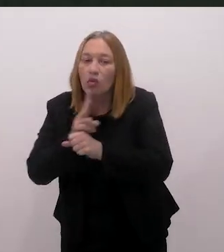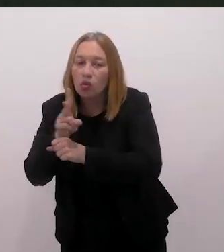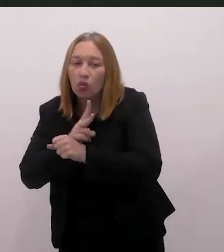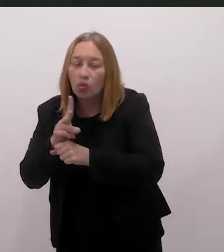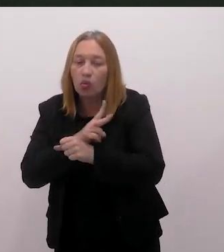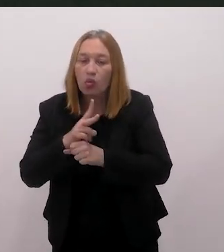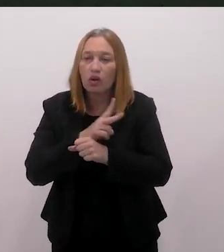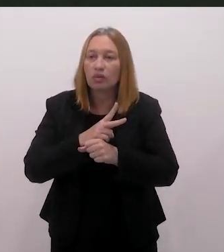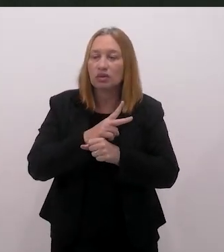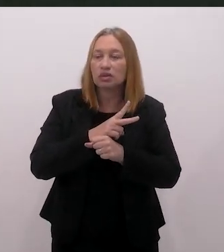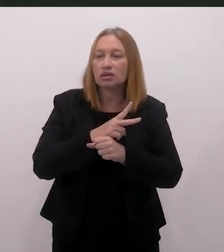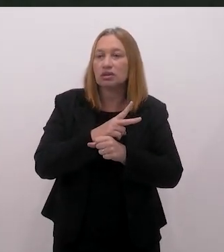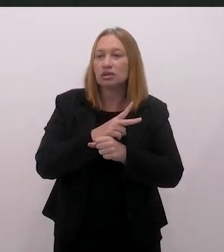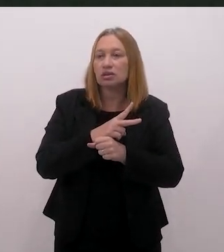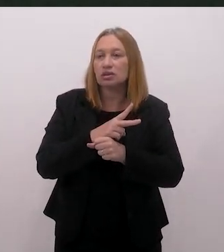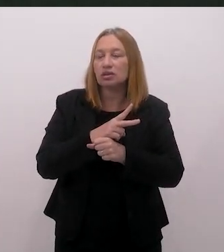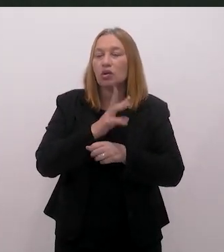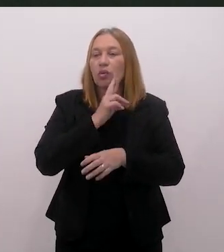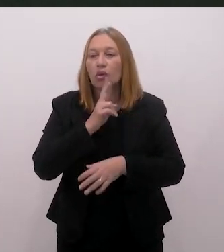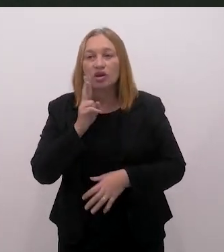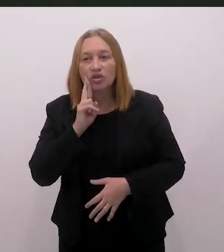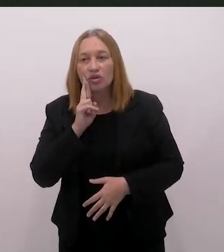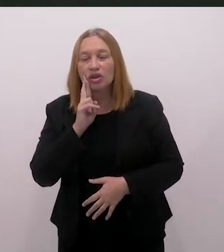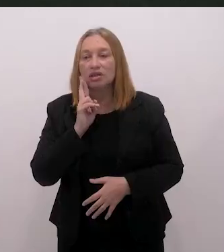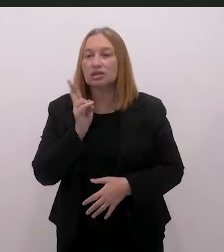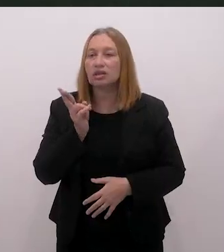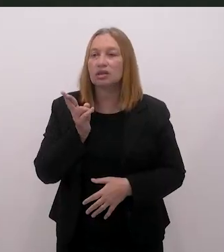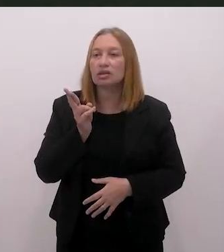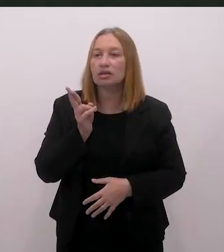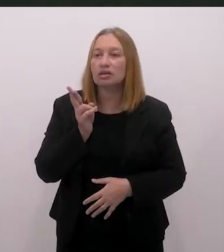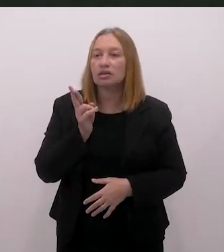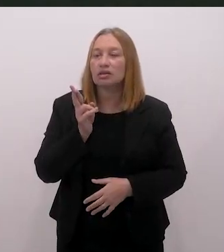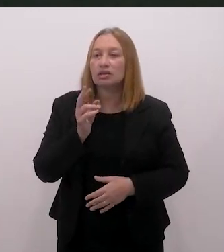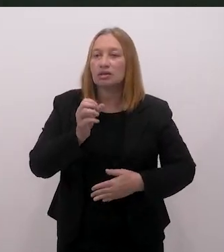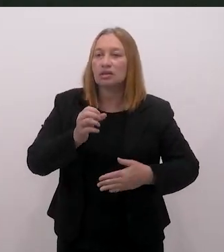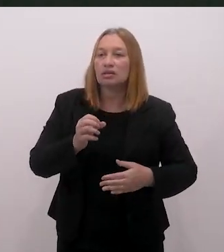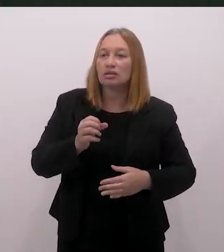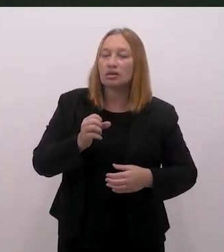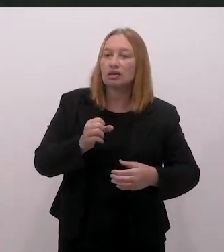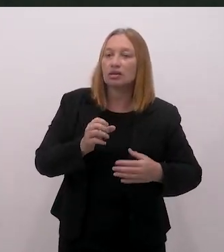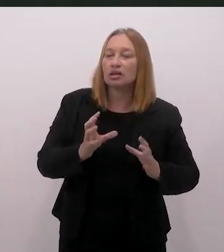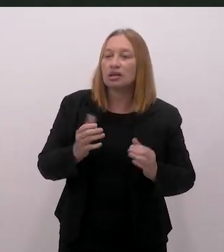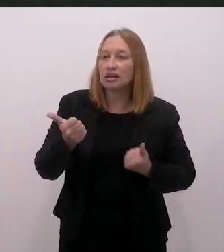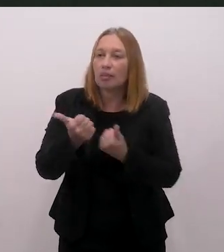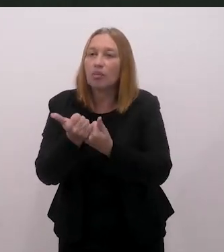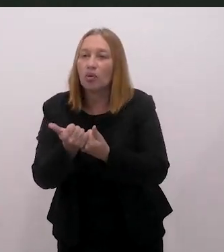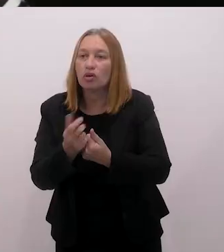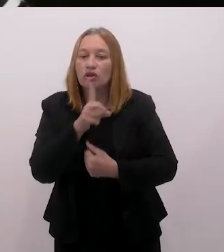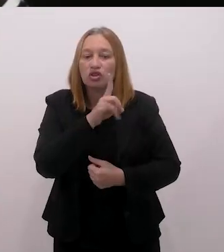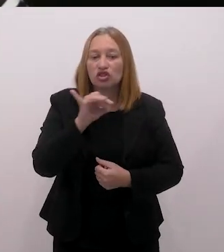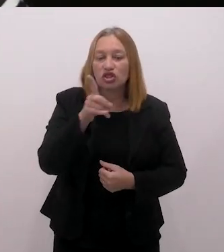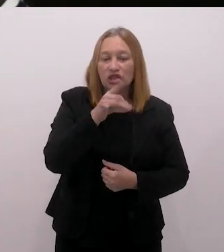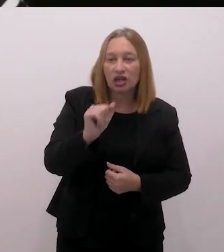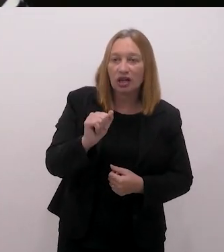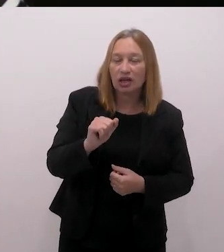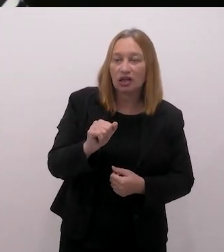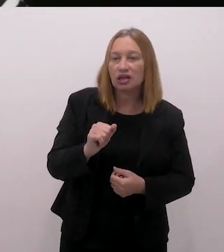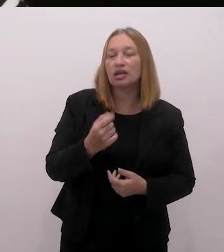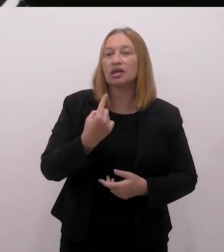às vezes, procuram o restaurante para estar fazendo essa rede. O